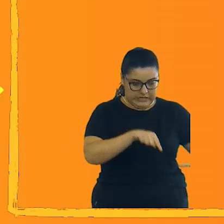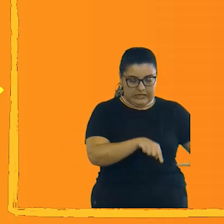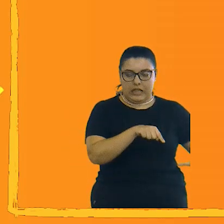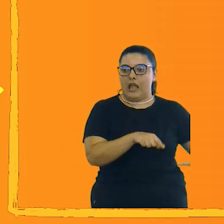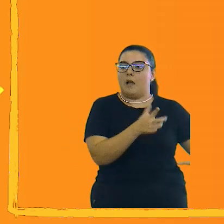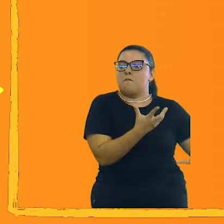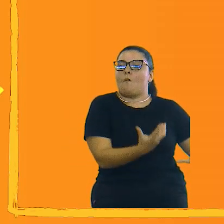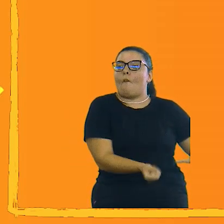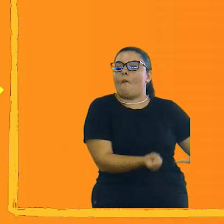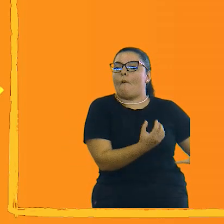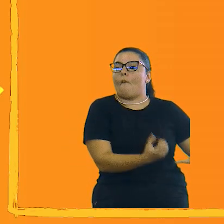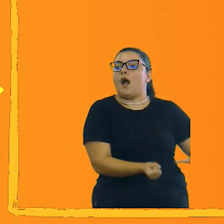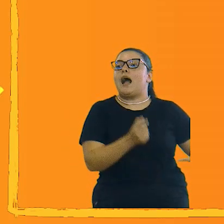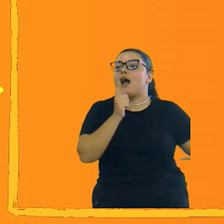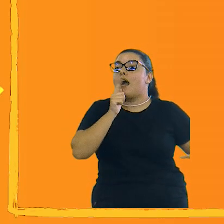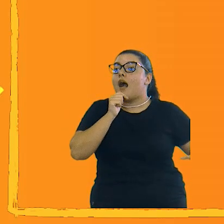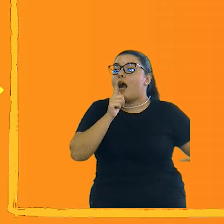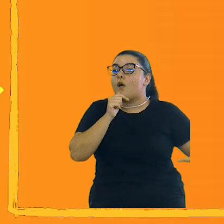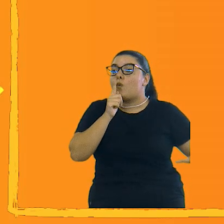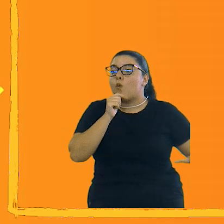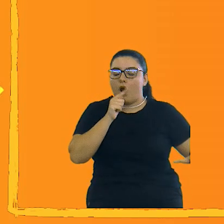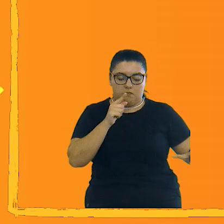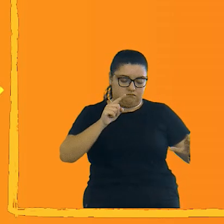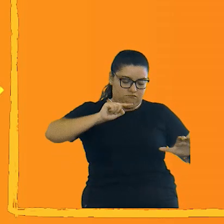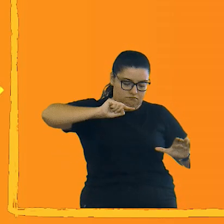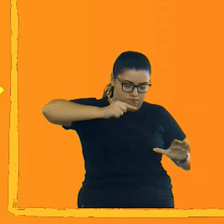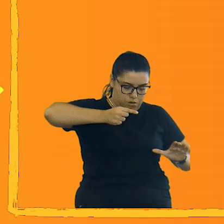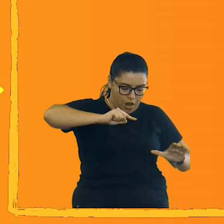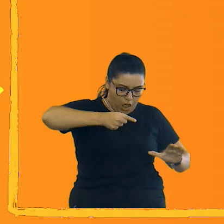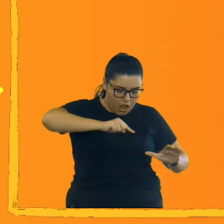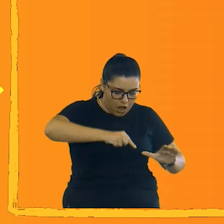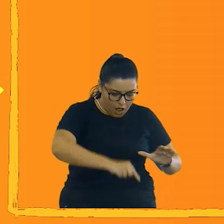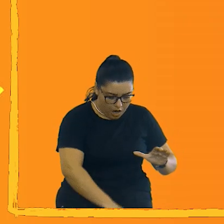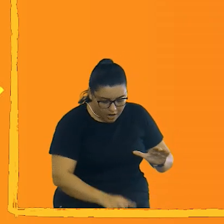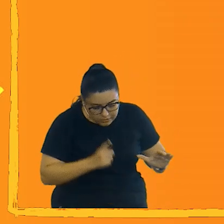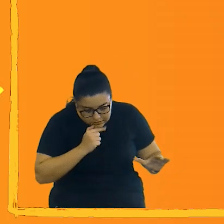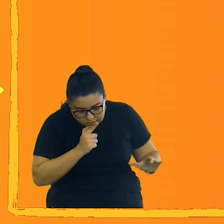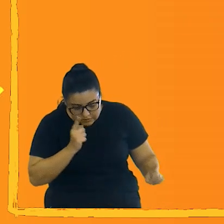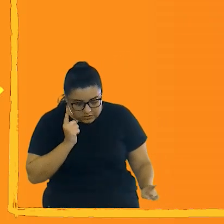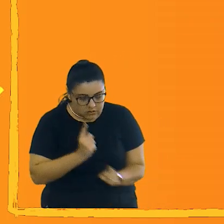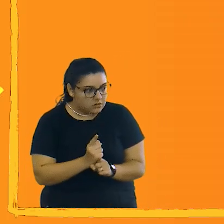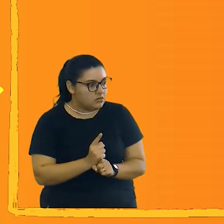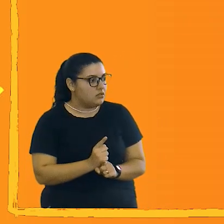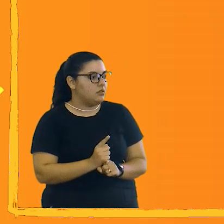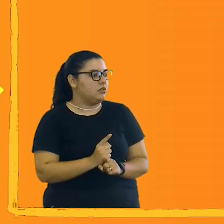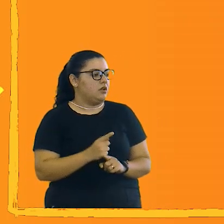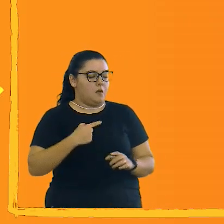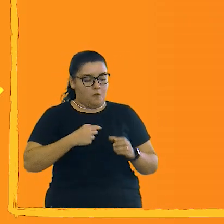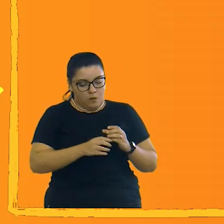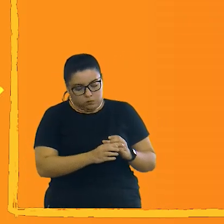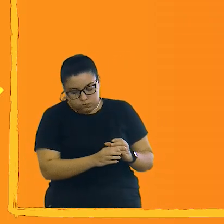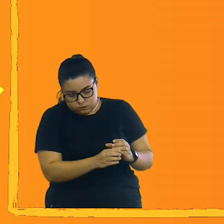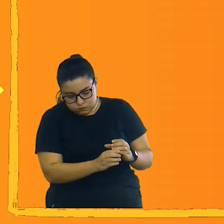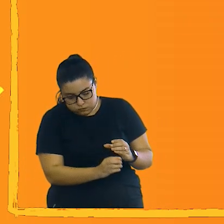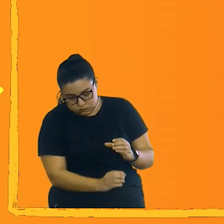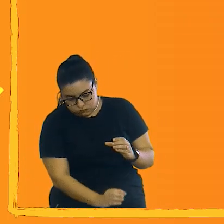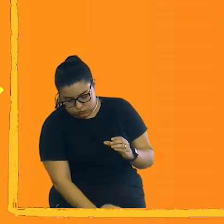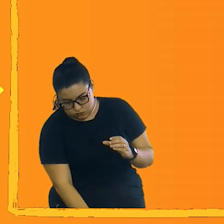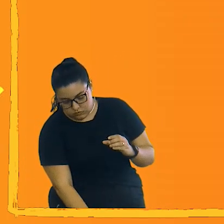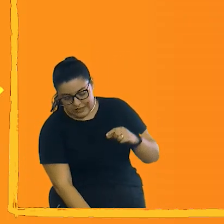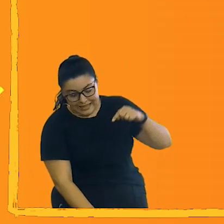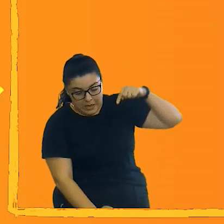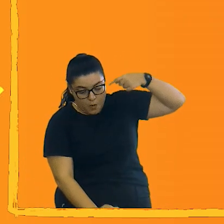armazenamento de água a cisterna como essa é formada por um cilindro circular reto com